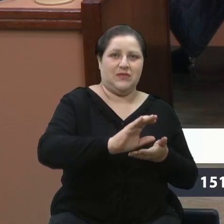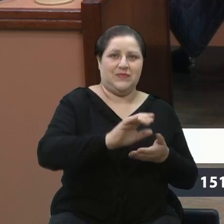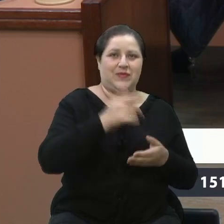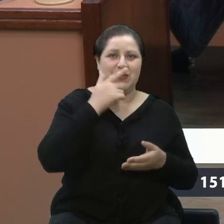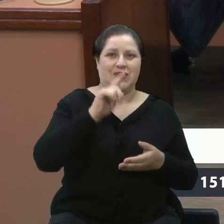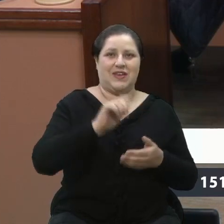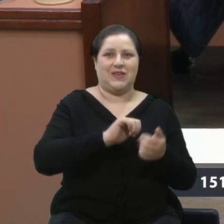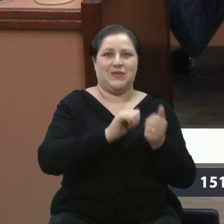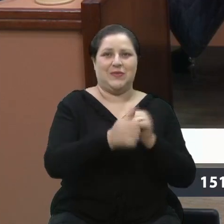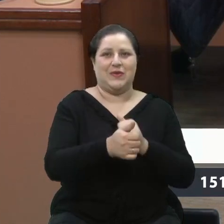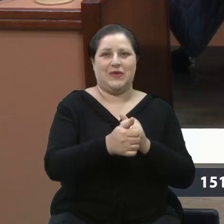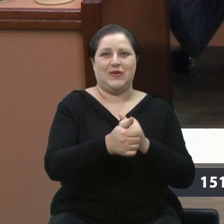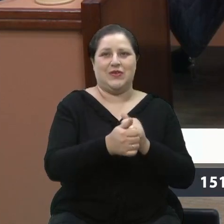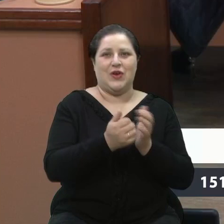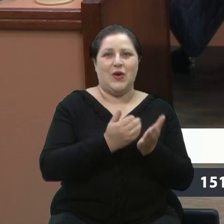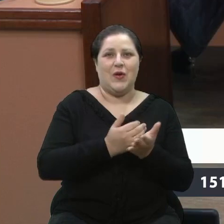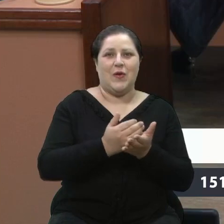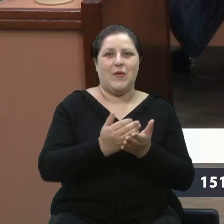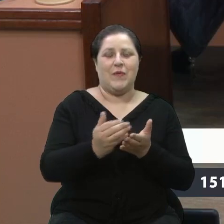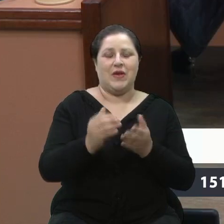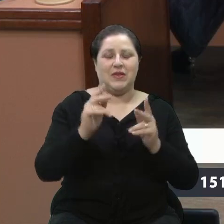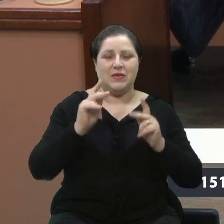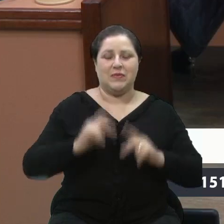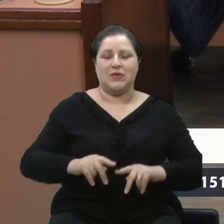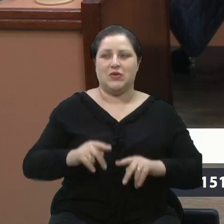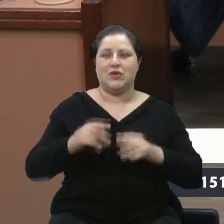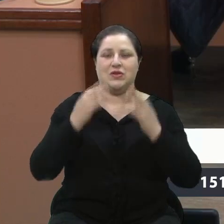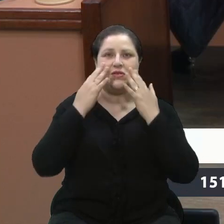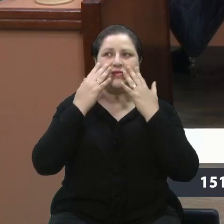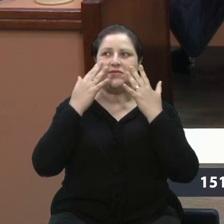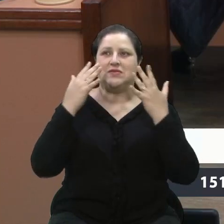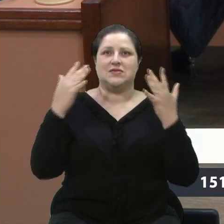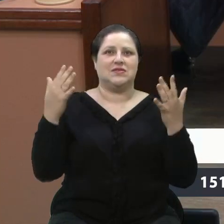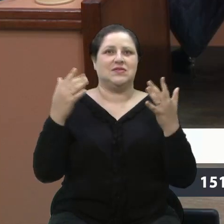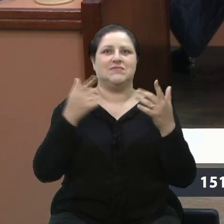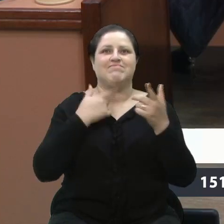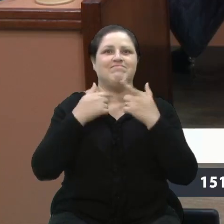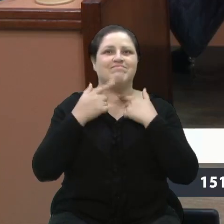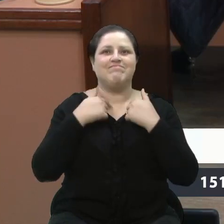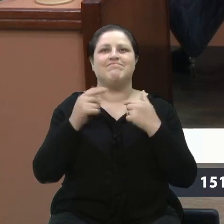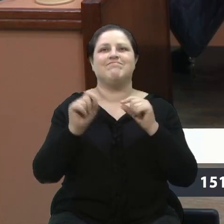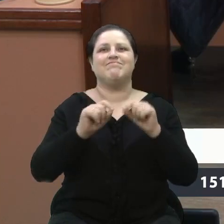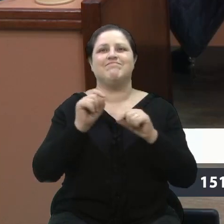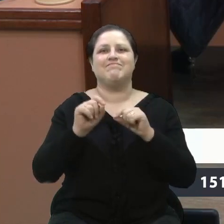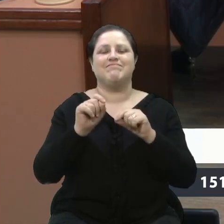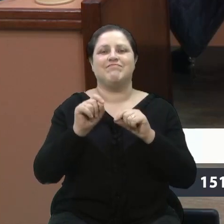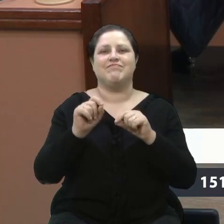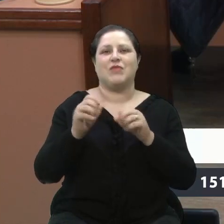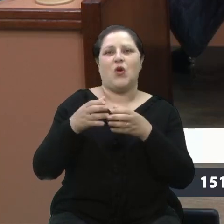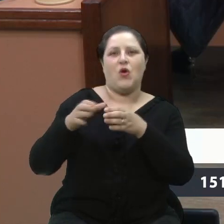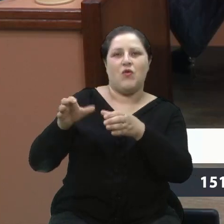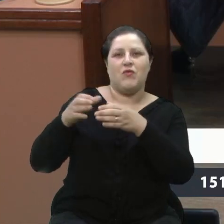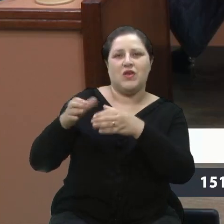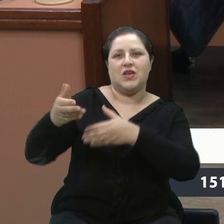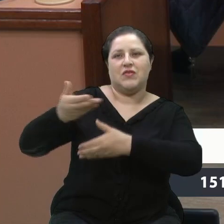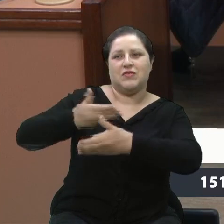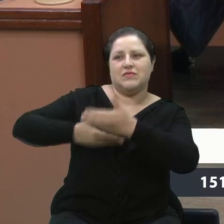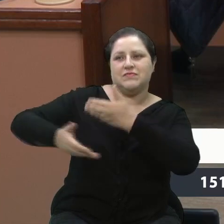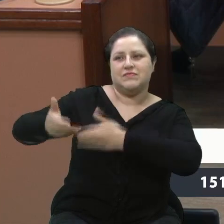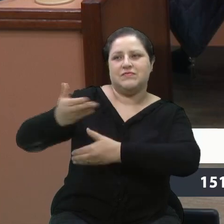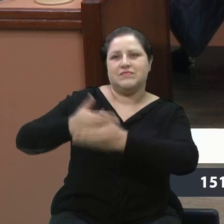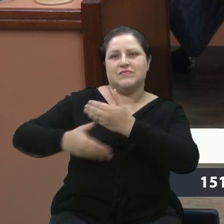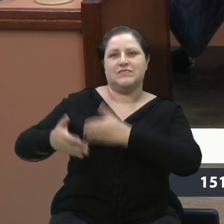esporte ele começa a despertar nas pessoas aquilo que tem que despertar. O convívio, a saúde, o